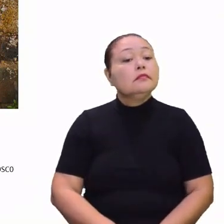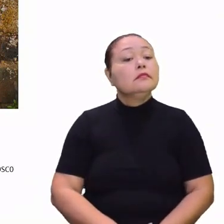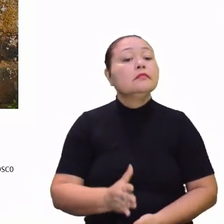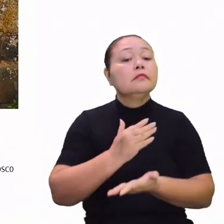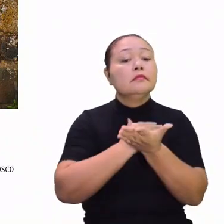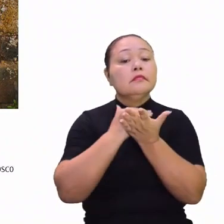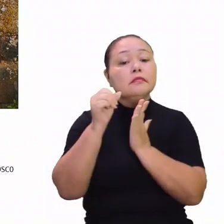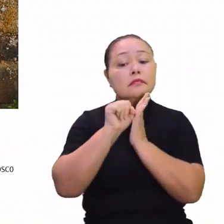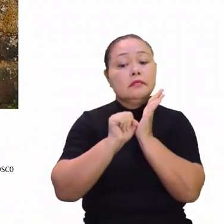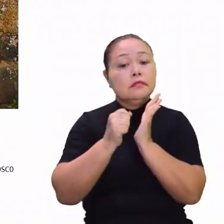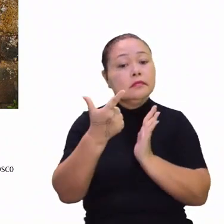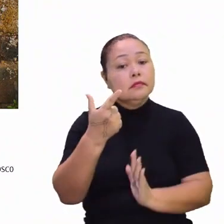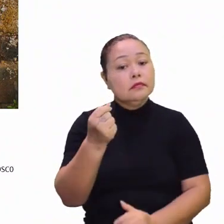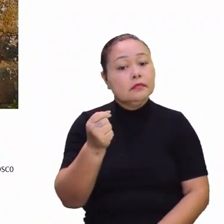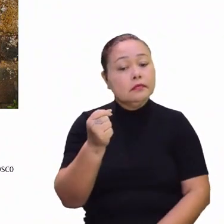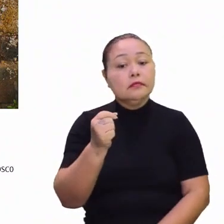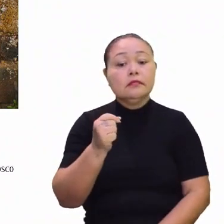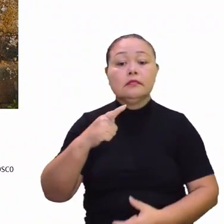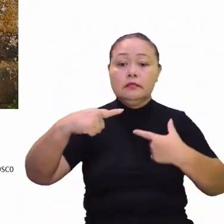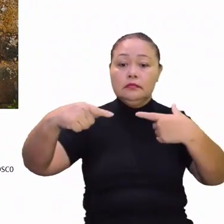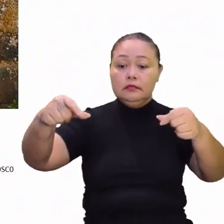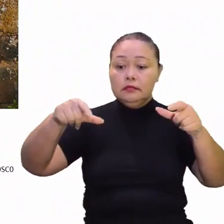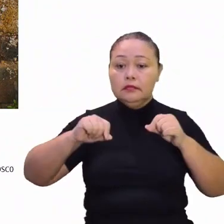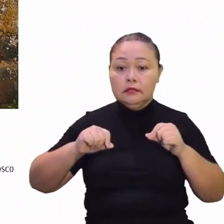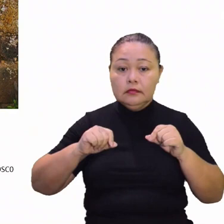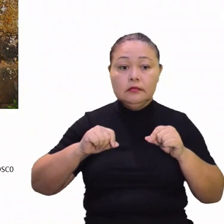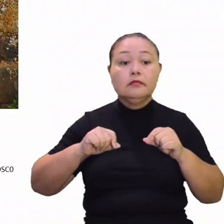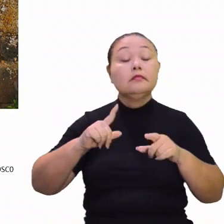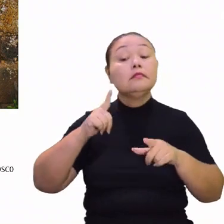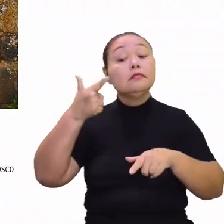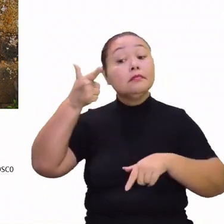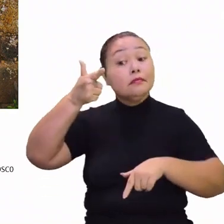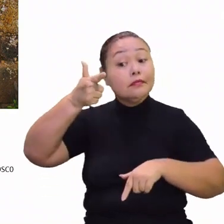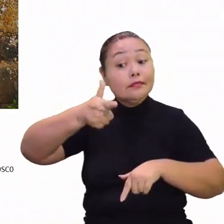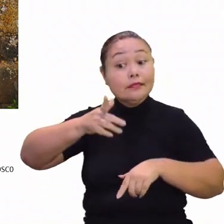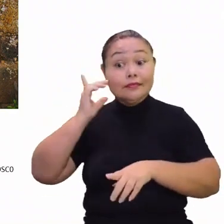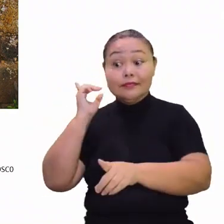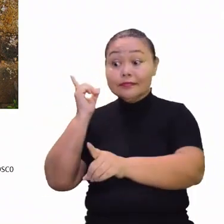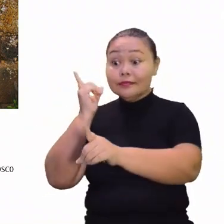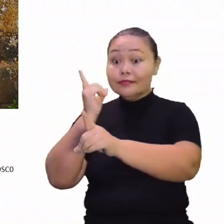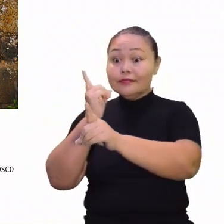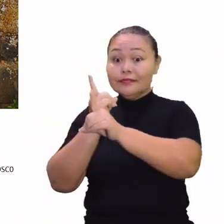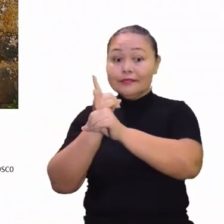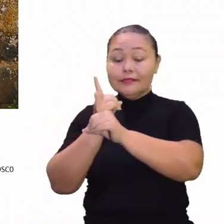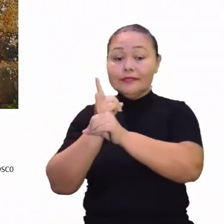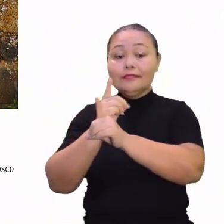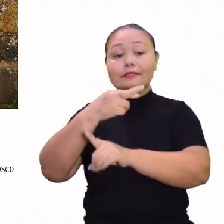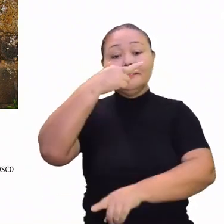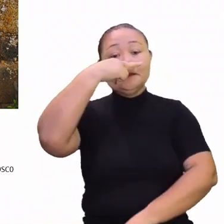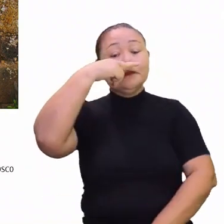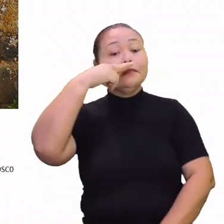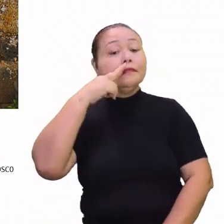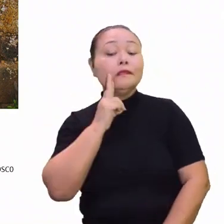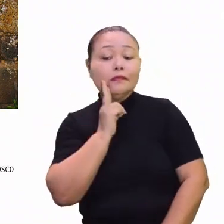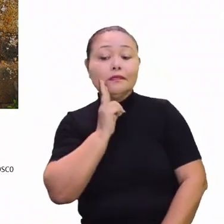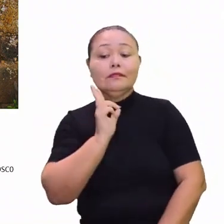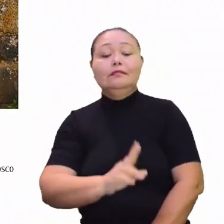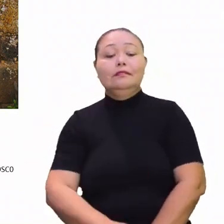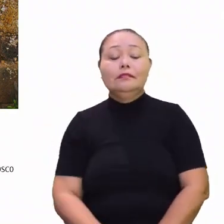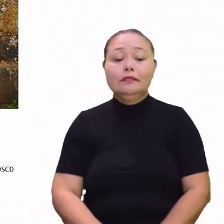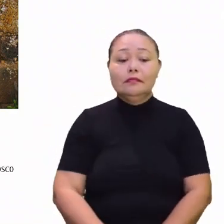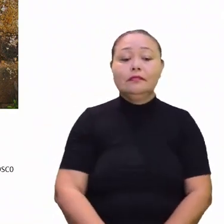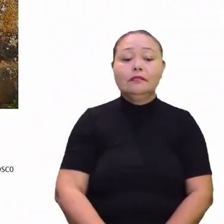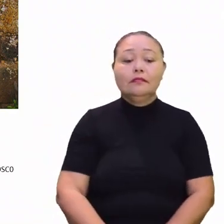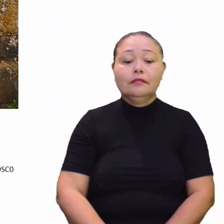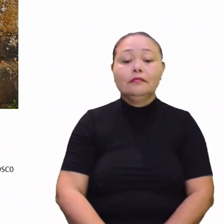Então, no início do século XX, o forte foi redescoberto pelo Marechal Cândido Mariano da Silva